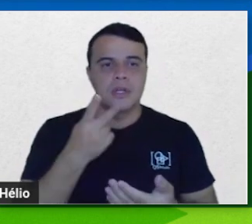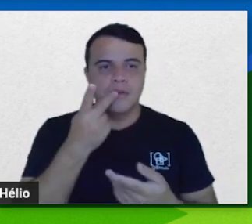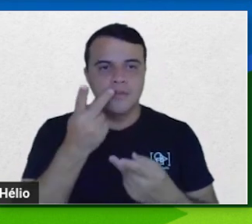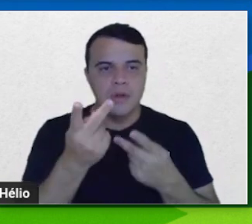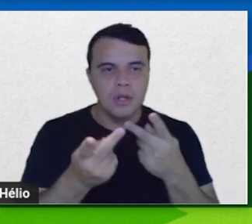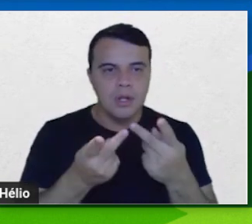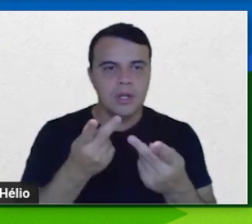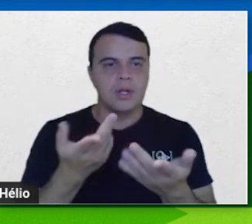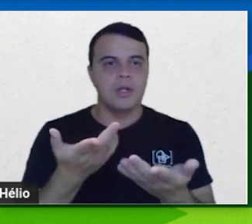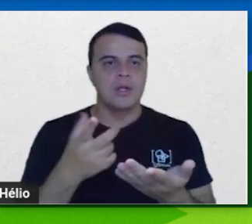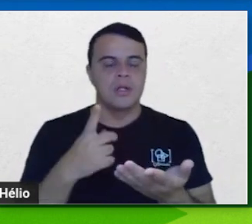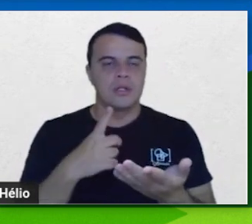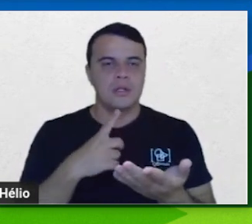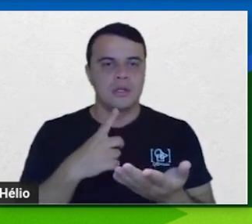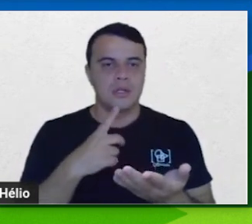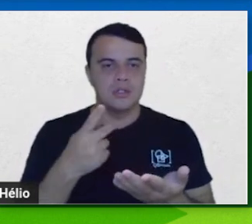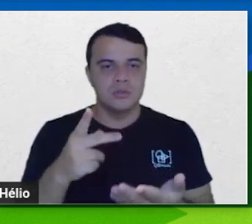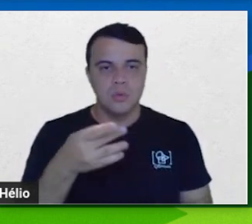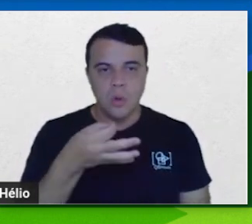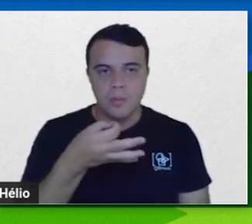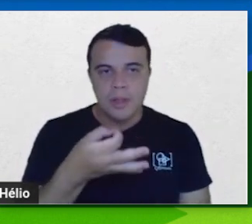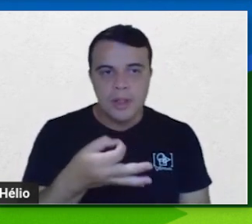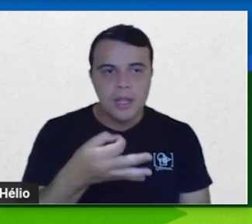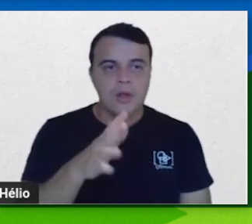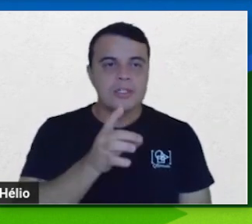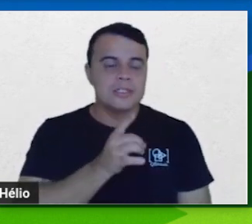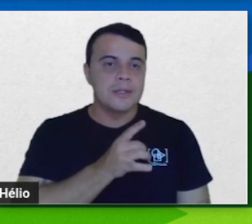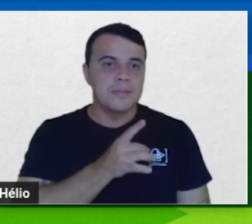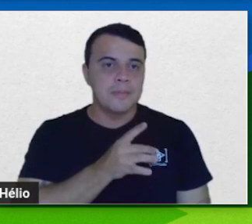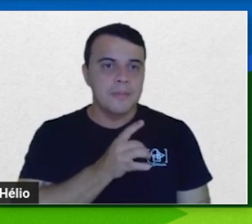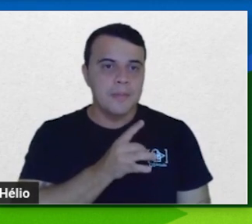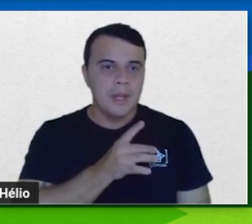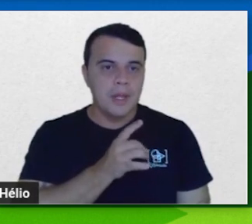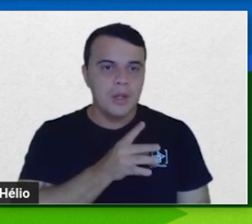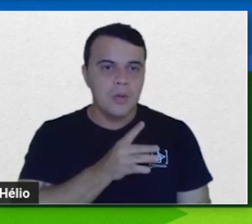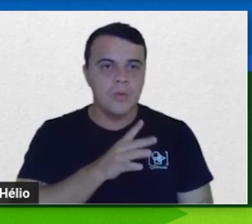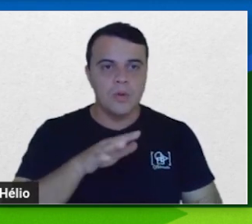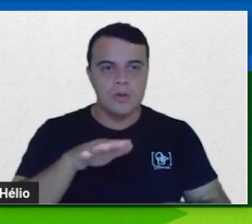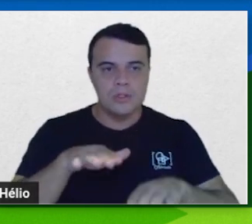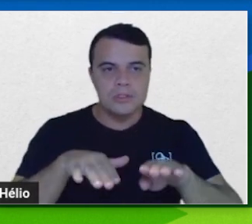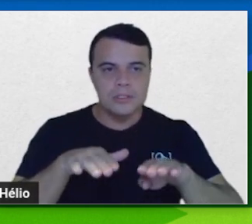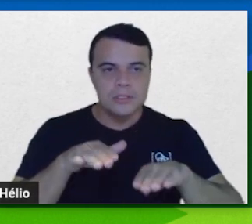falar, a dar a sua opinião, medo de